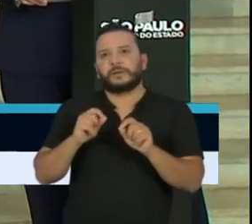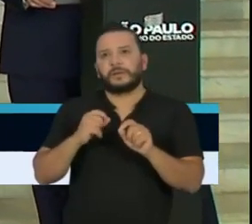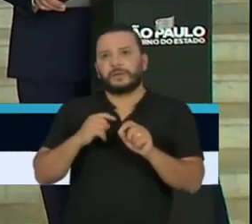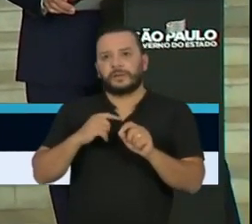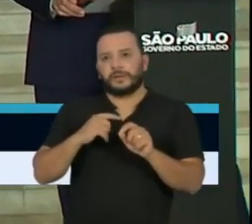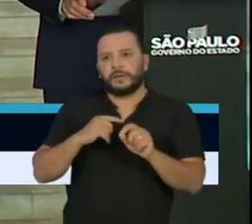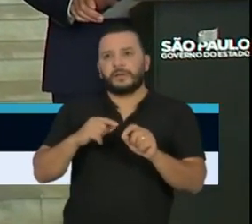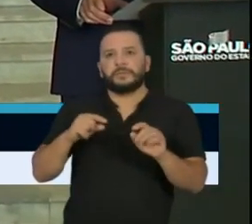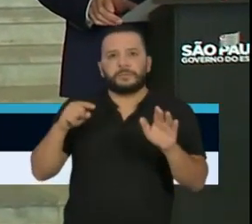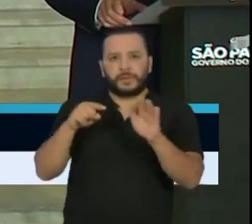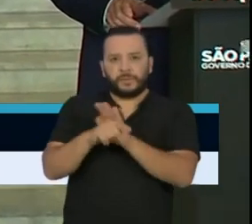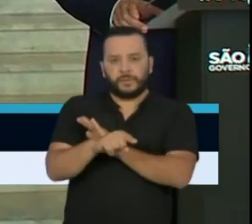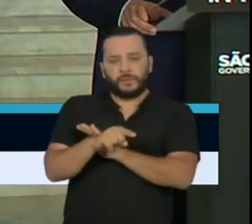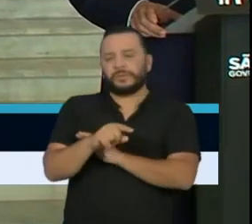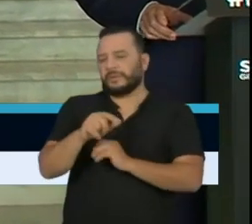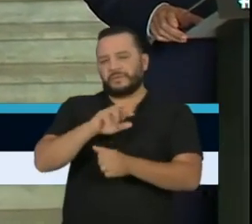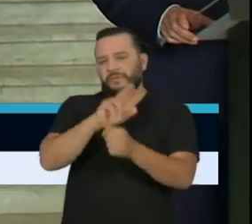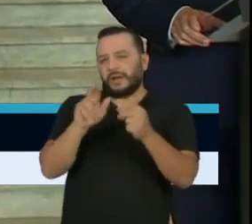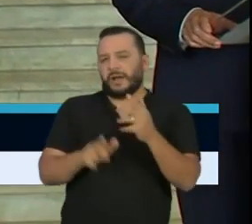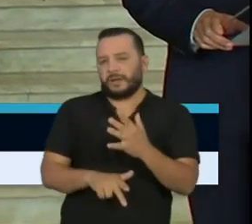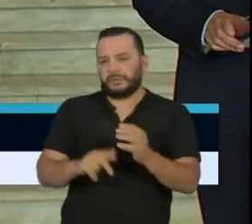que determinam esta variação.